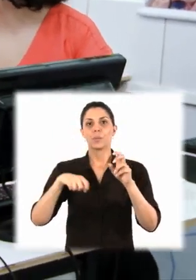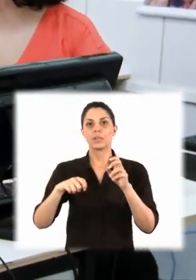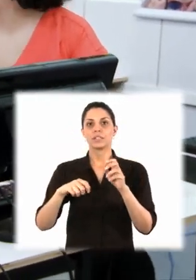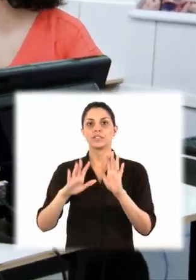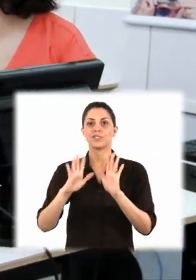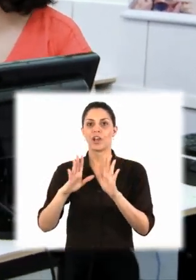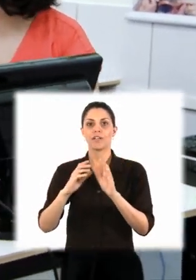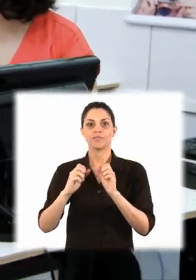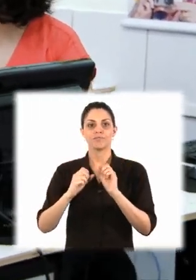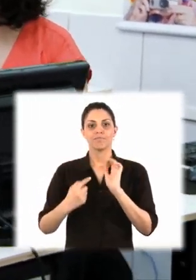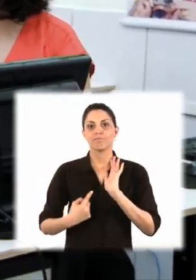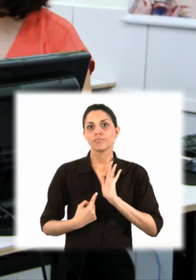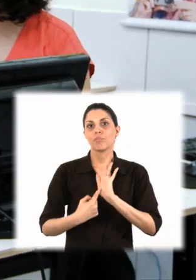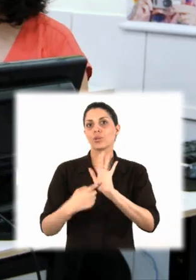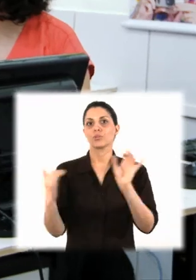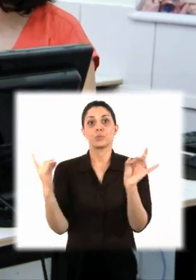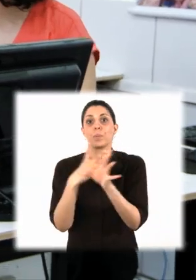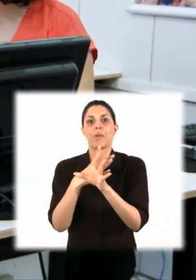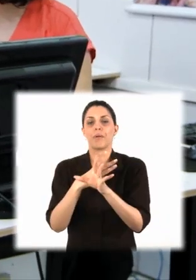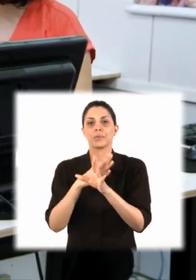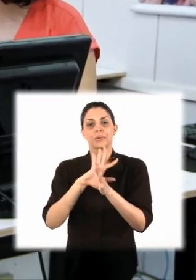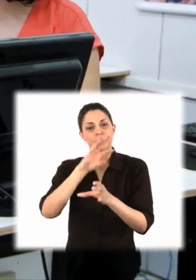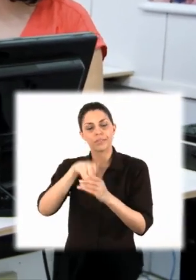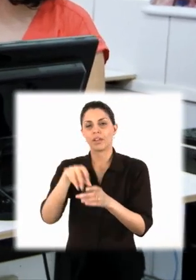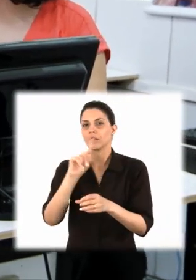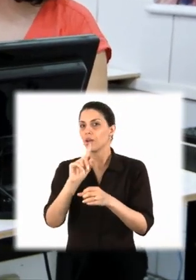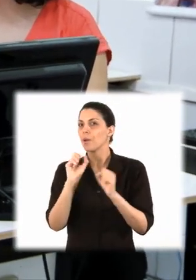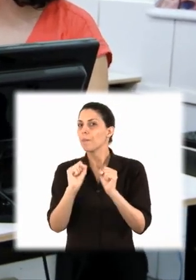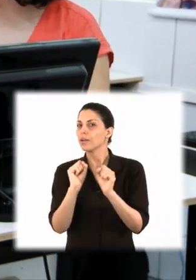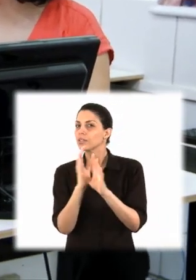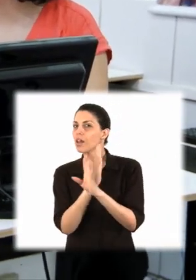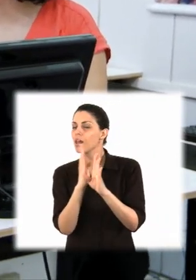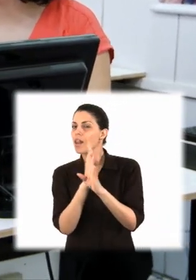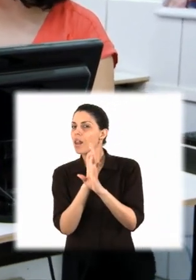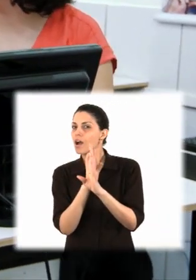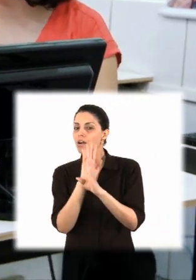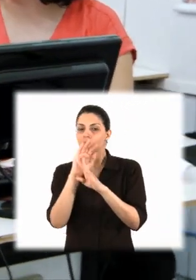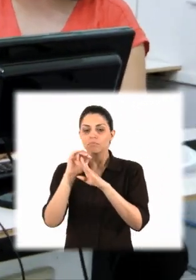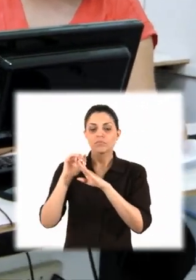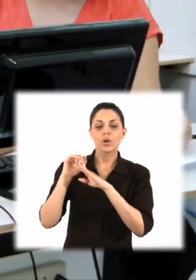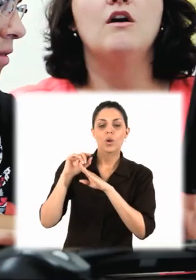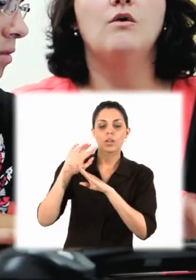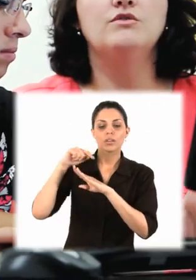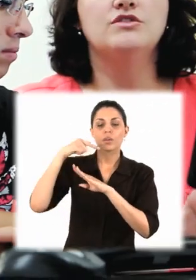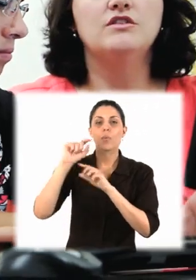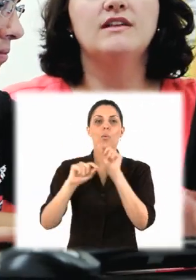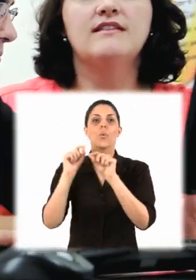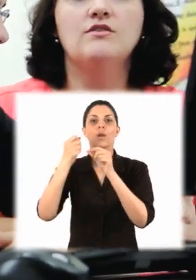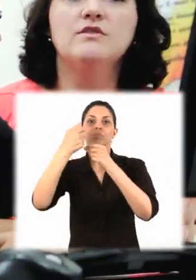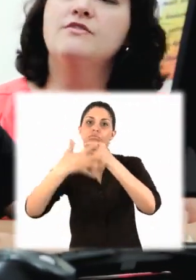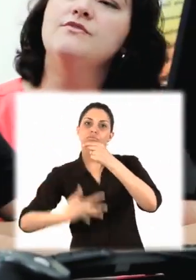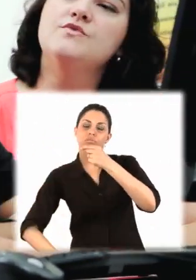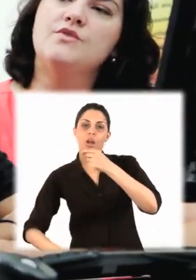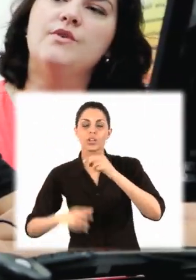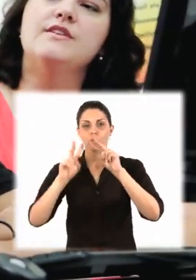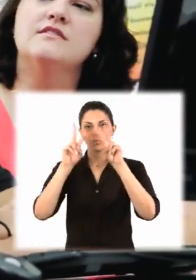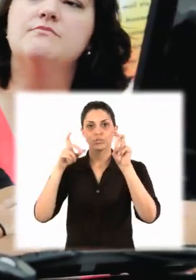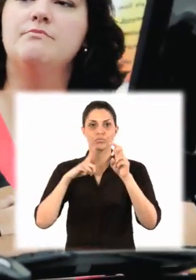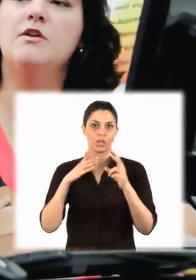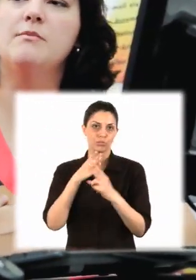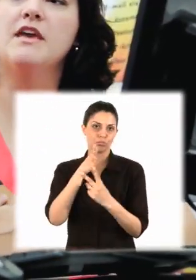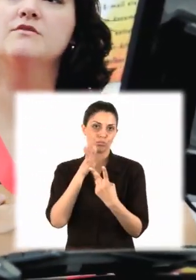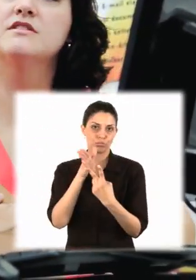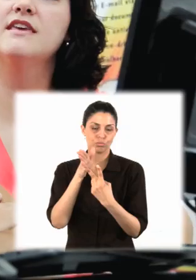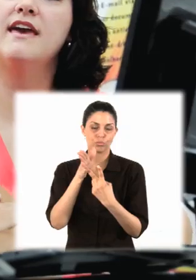precisa revelar já o conteúdo do texto, mas convidar o leitor. O título ele tem duas